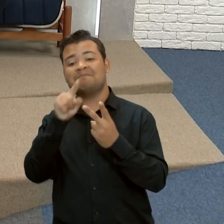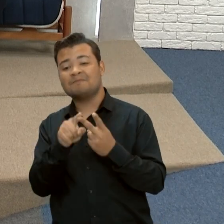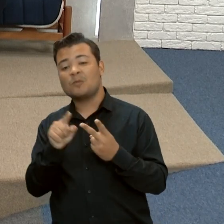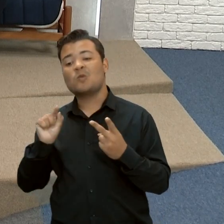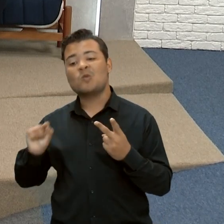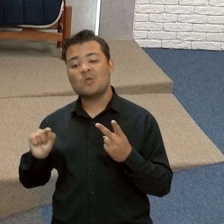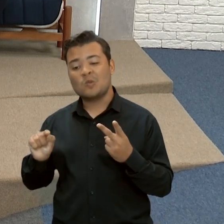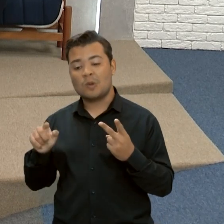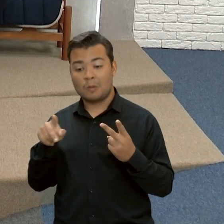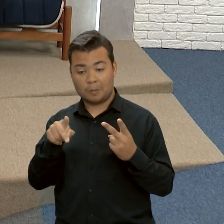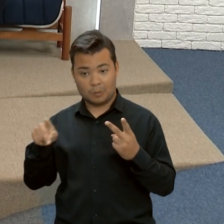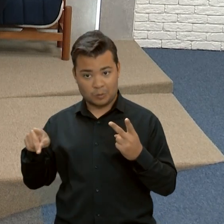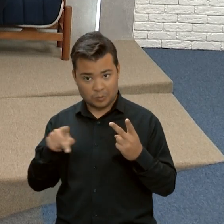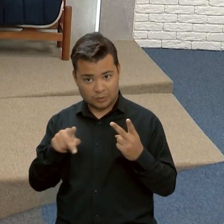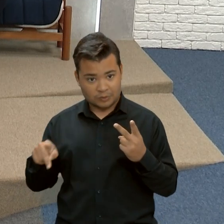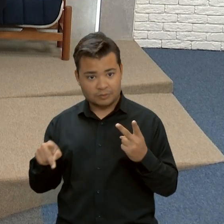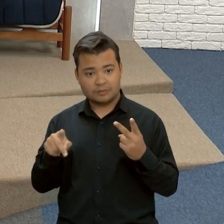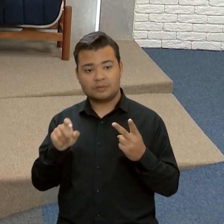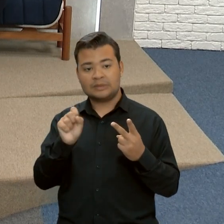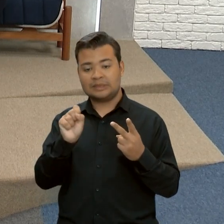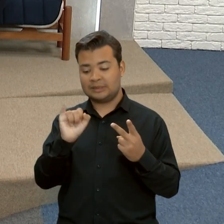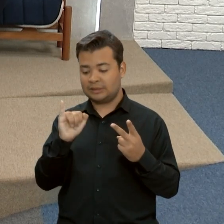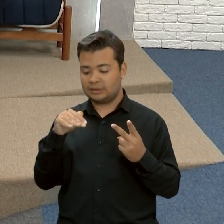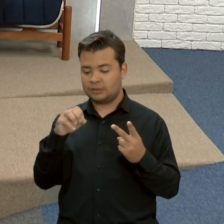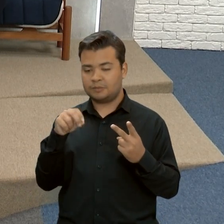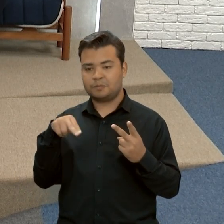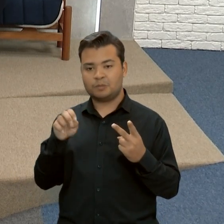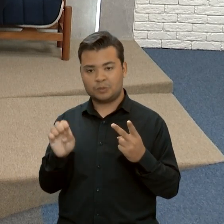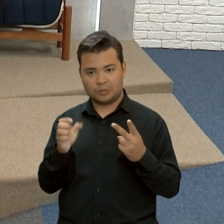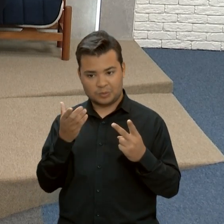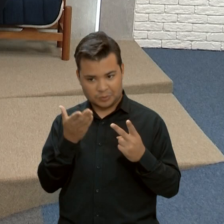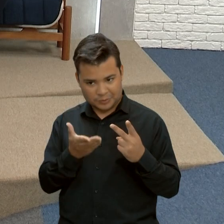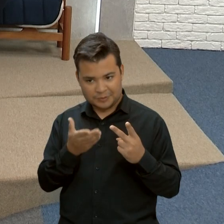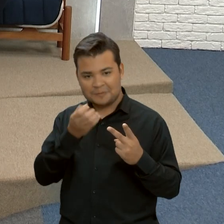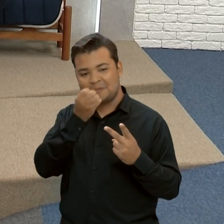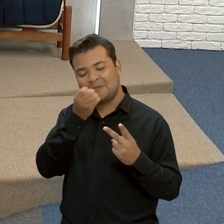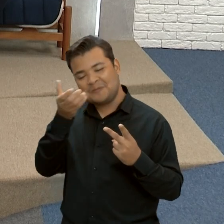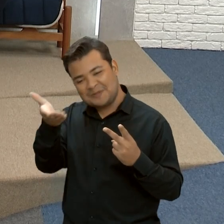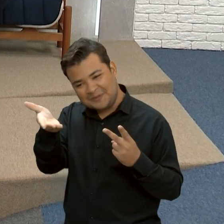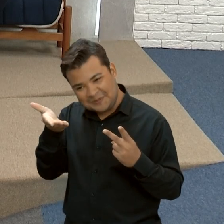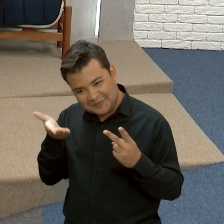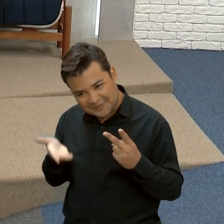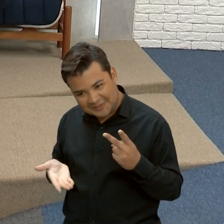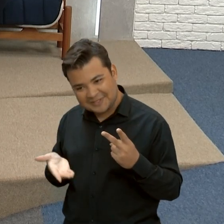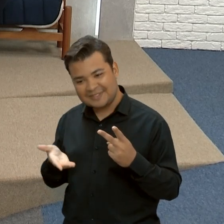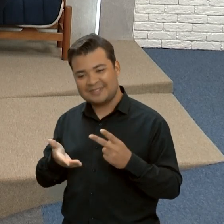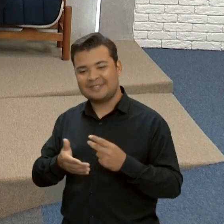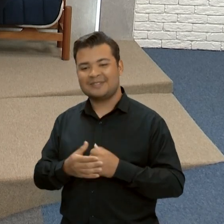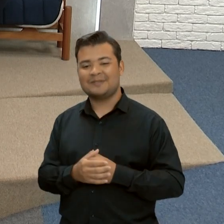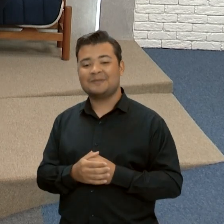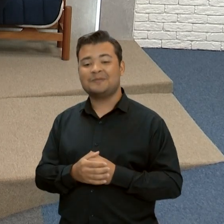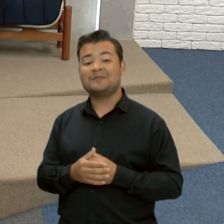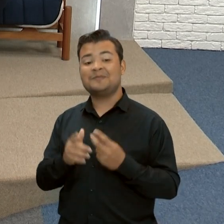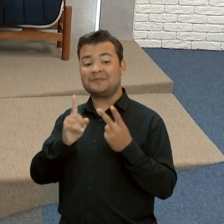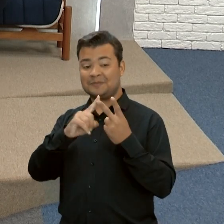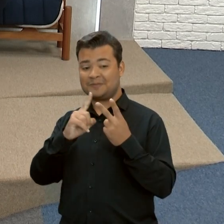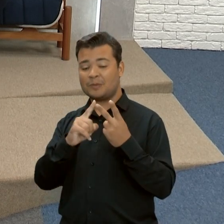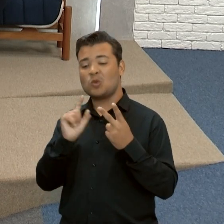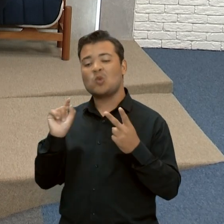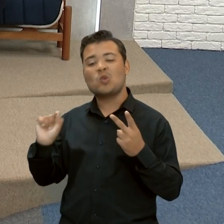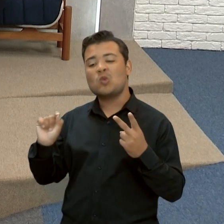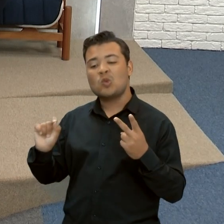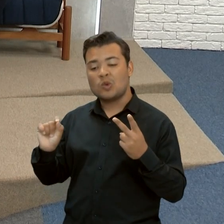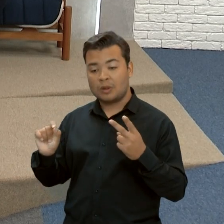a professora Simone, né? Seja muito bem-vinda também. A professora Obrigada. Simone, pessoal,